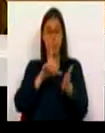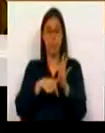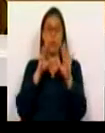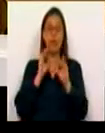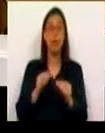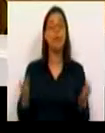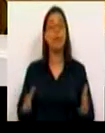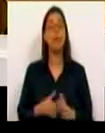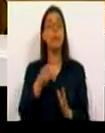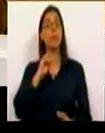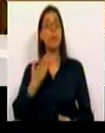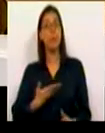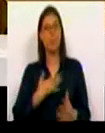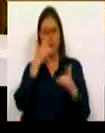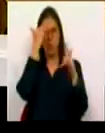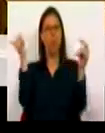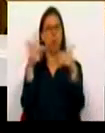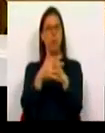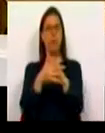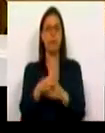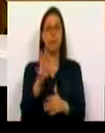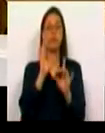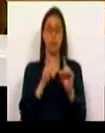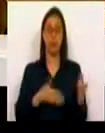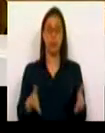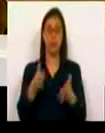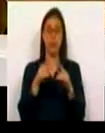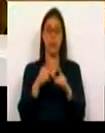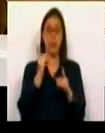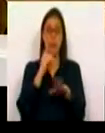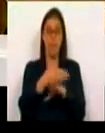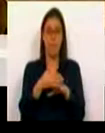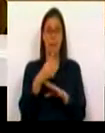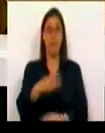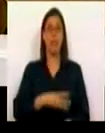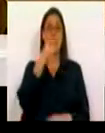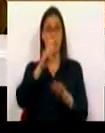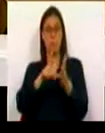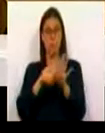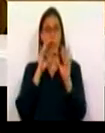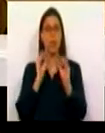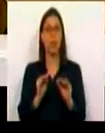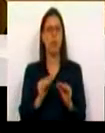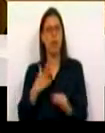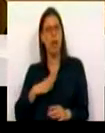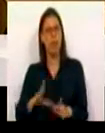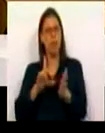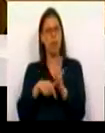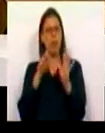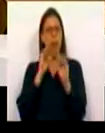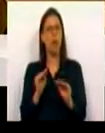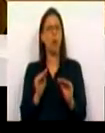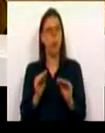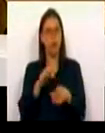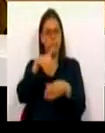projeto educativo, o PSD confunde a natureza estratégica de médio prazo a 3 anos do projeto educativo, querendo que o projeto